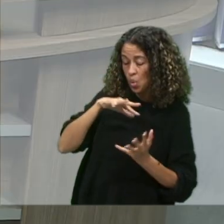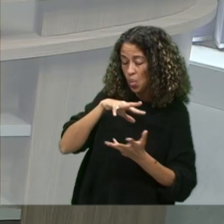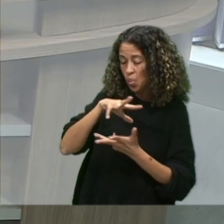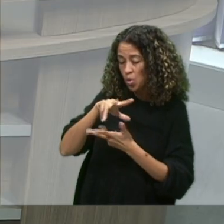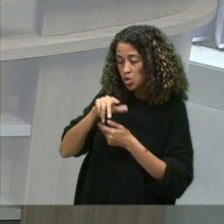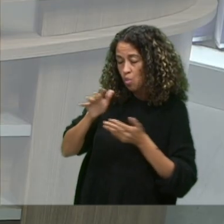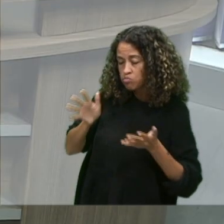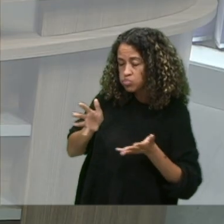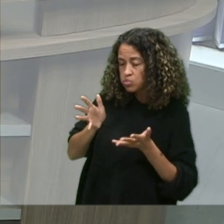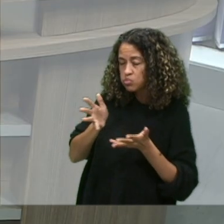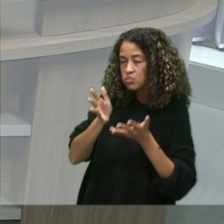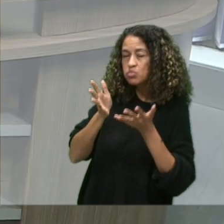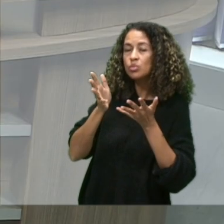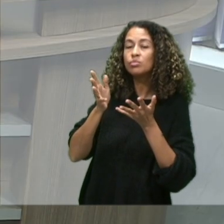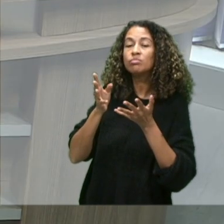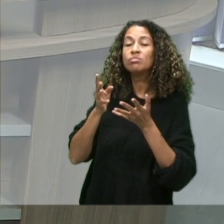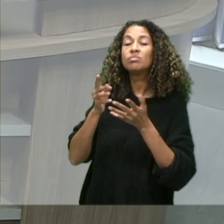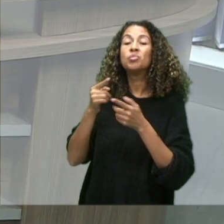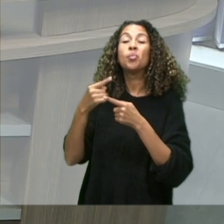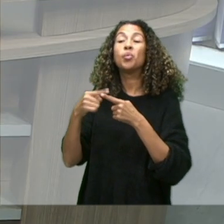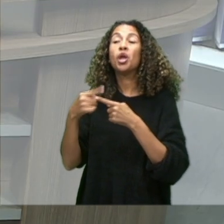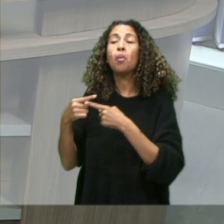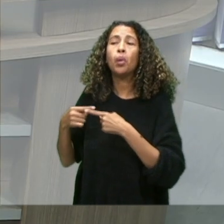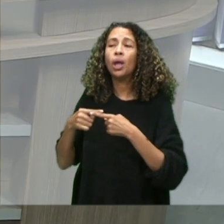gente vê o porquê, né? As crianças, o porquê,